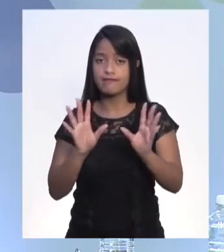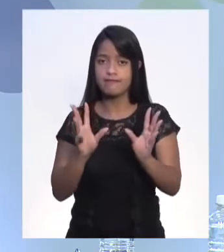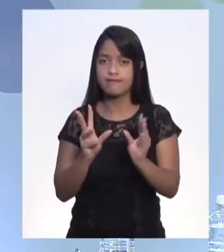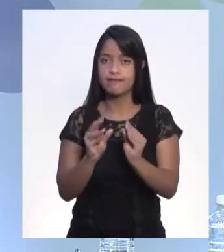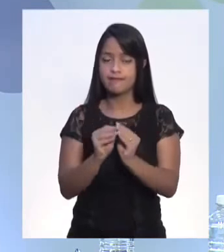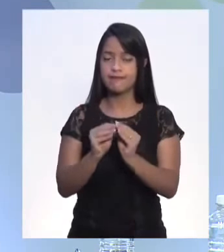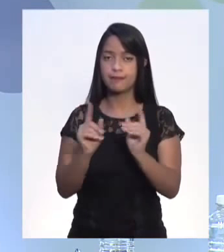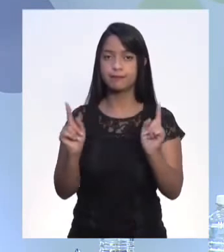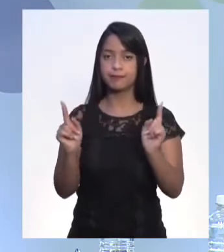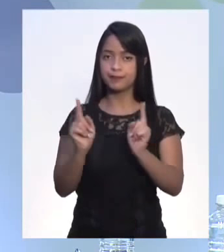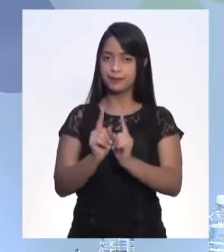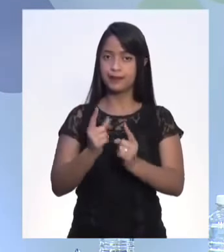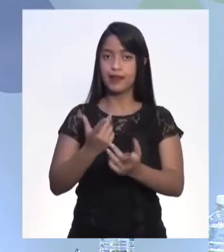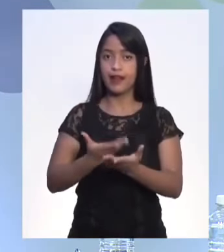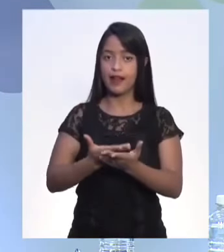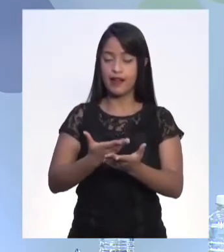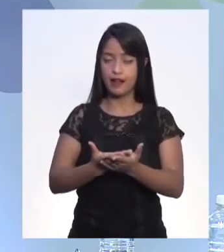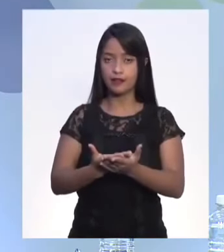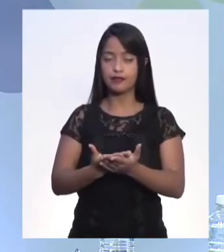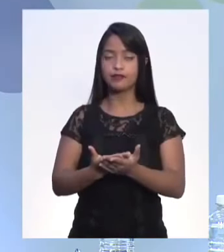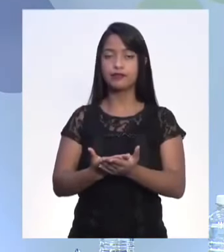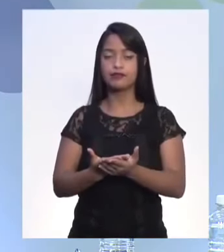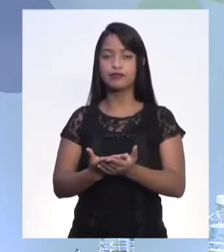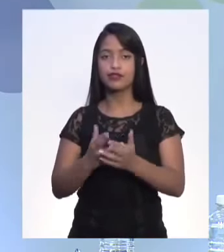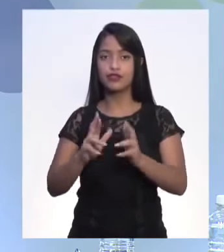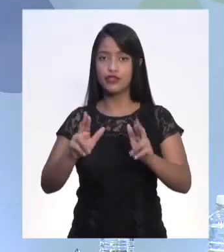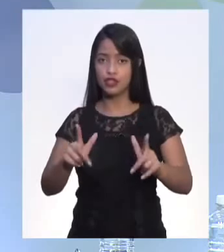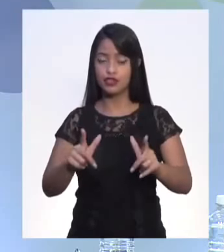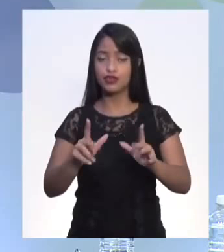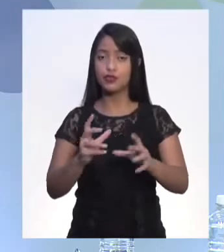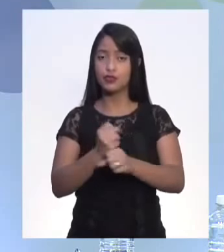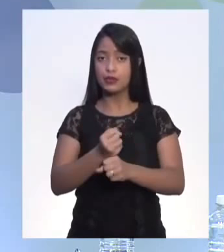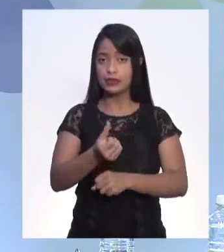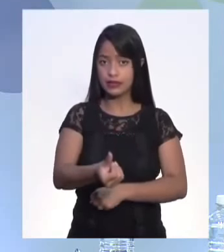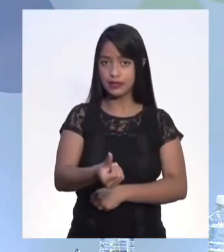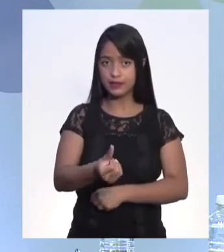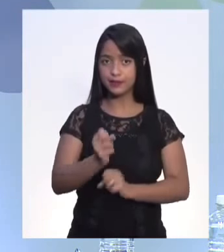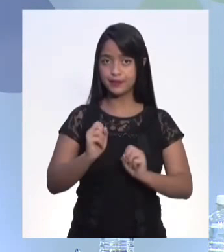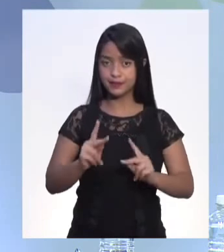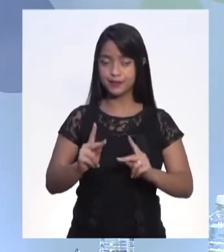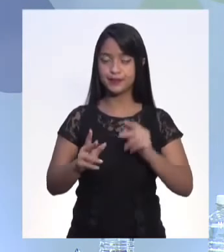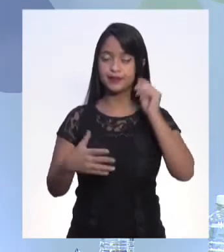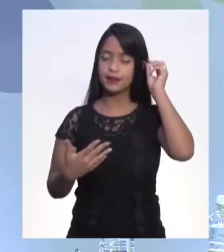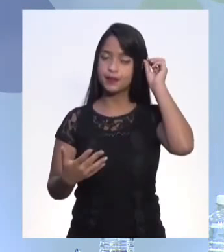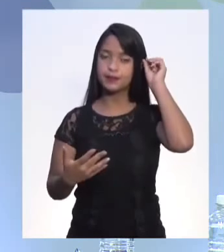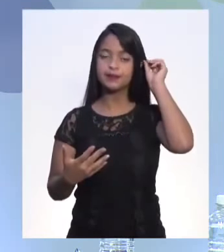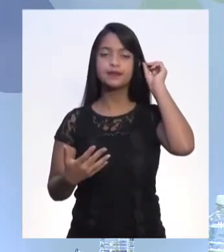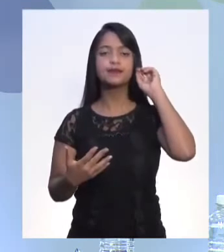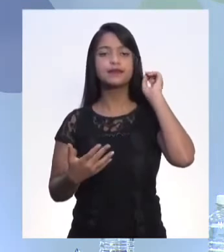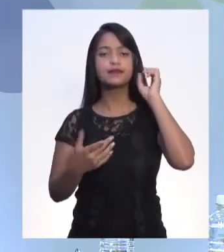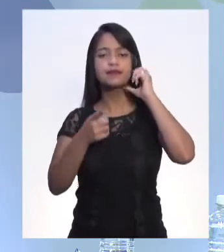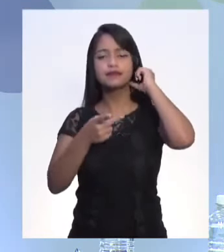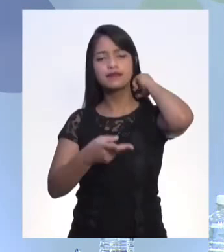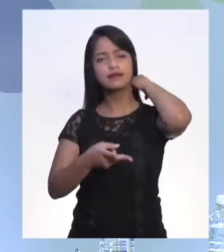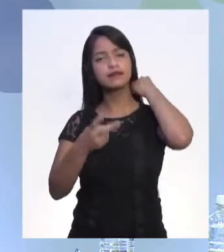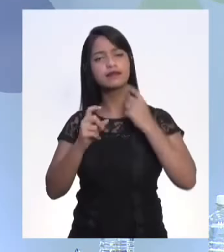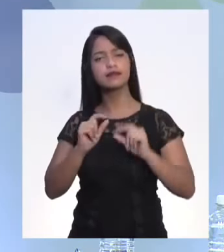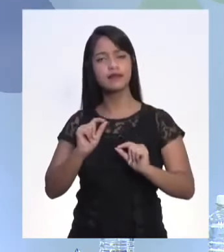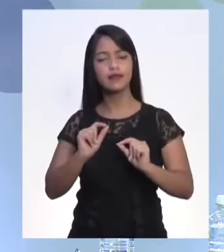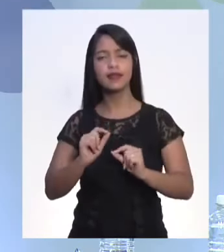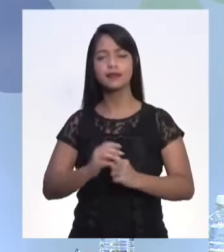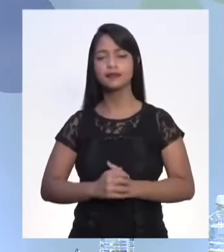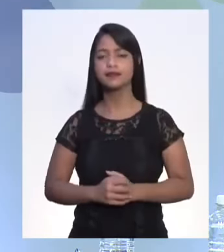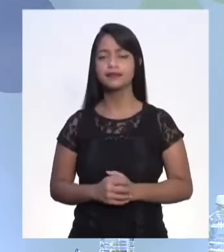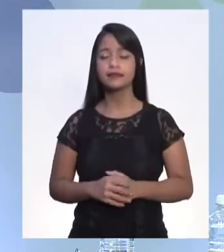vai agrupar essas aulas a no módulo no módulo de 6 então o que que acontece tá a você vai perceber que em